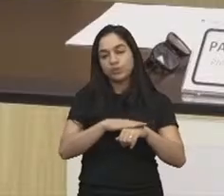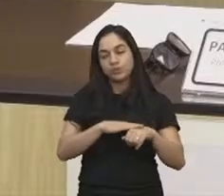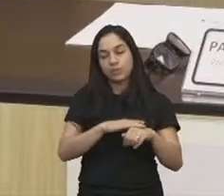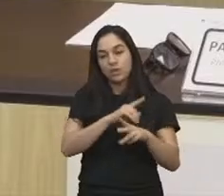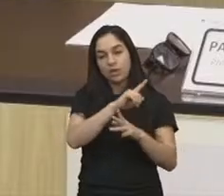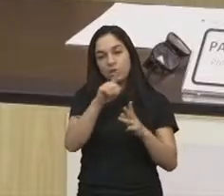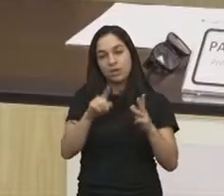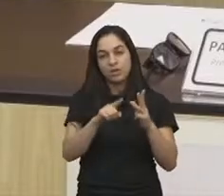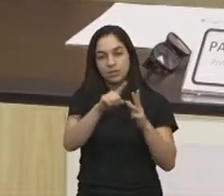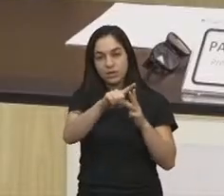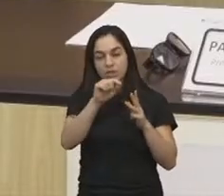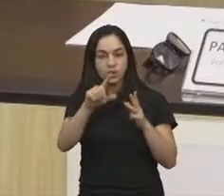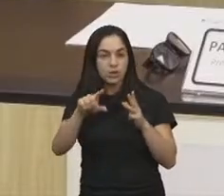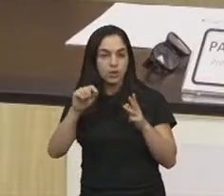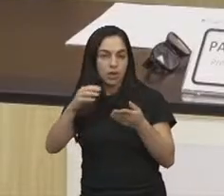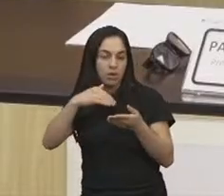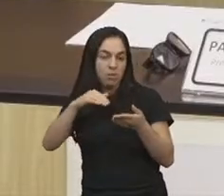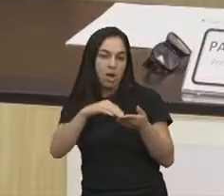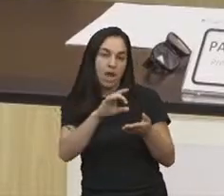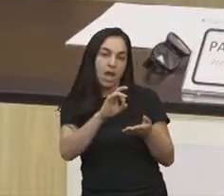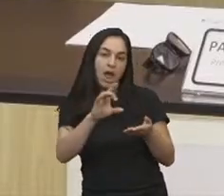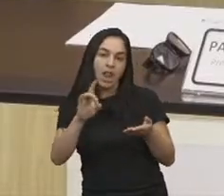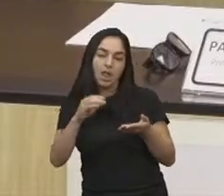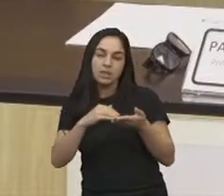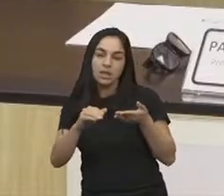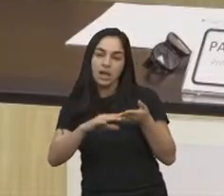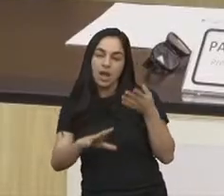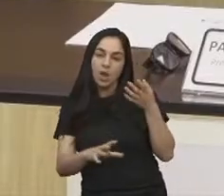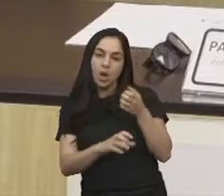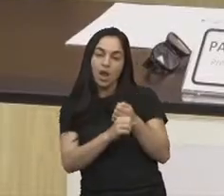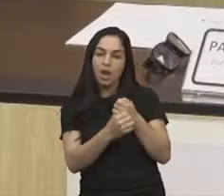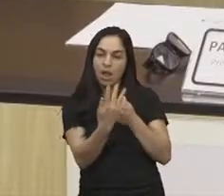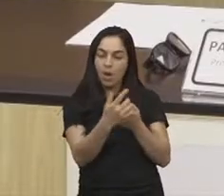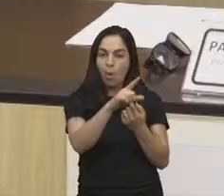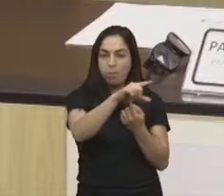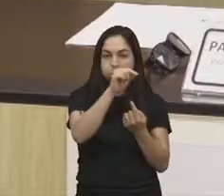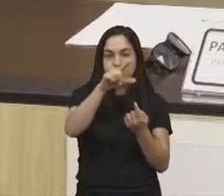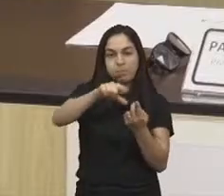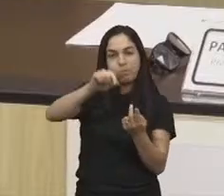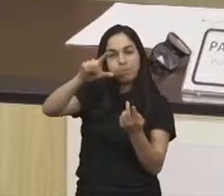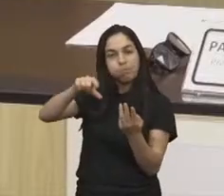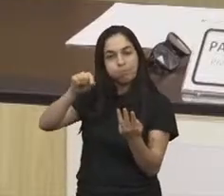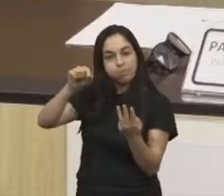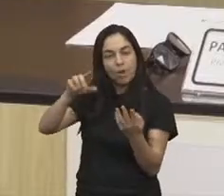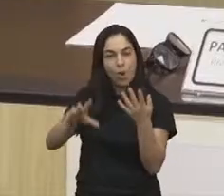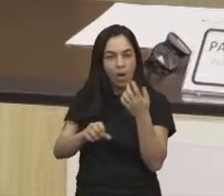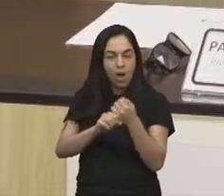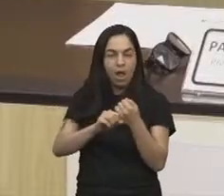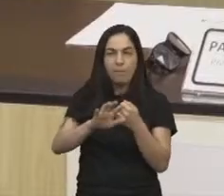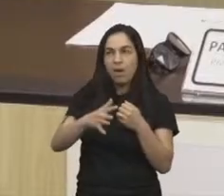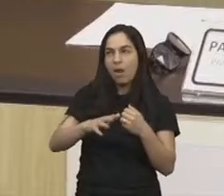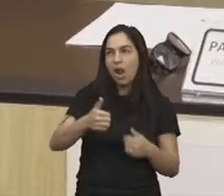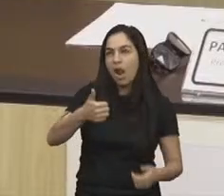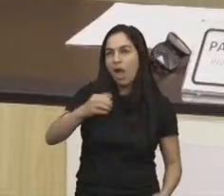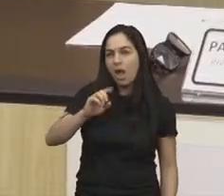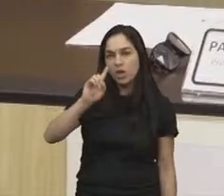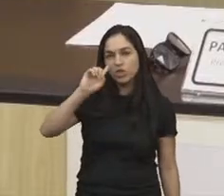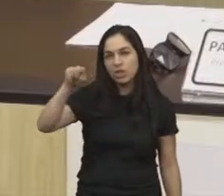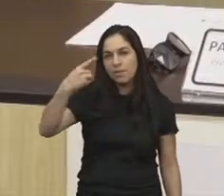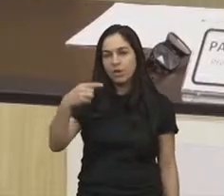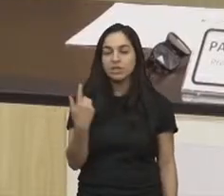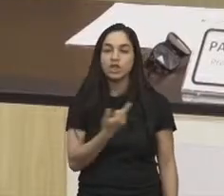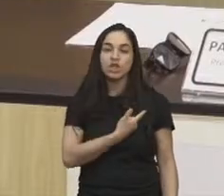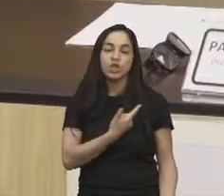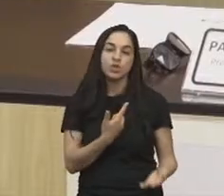que vocês... Pode tirar entre vocês depois e passar para a gente. E aí, daqui uns 10 dias, mais ou menos, Roberto, tá bom? Para fazer uma reunião. Pode ser uns 10 dias, a gente pode marcar